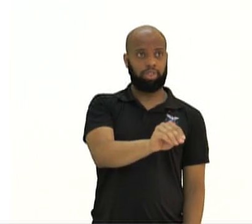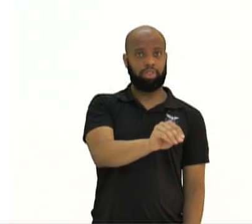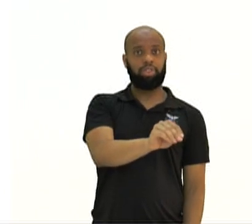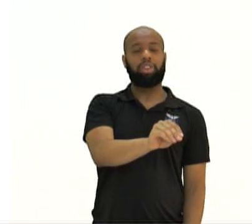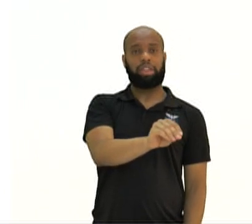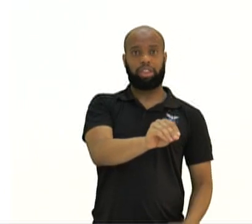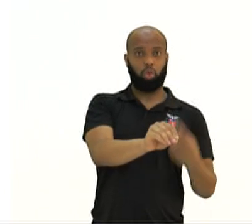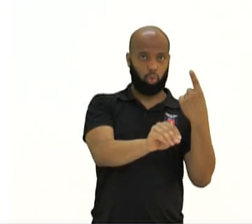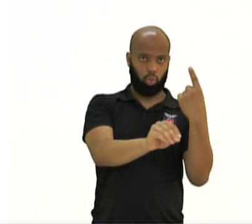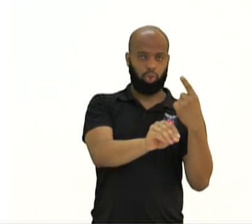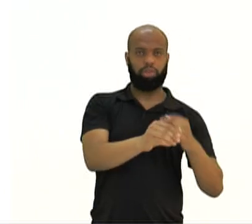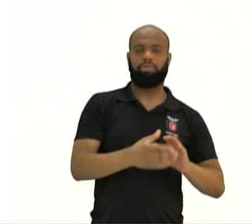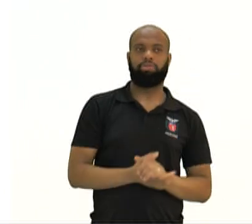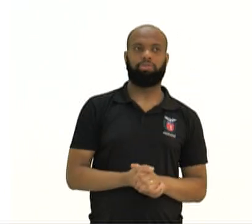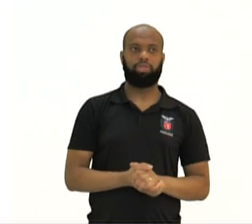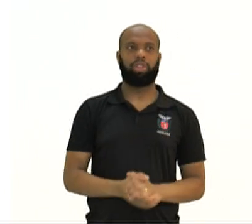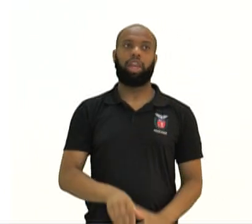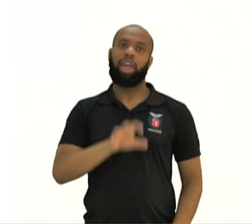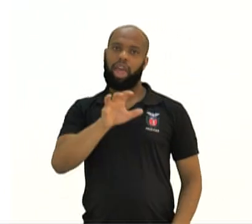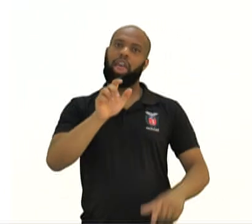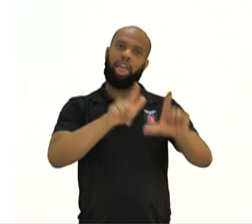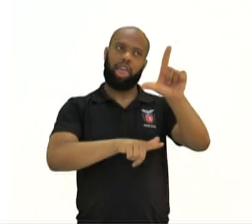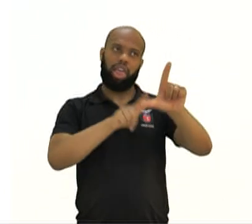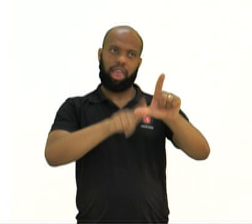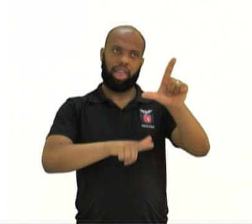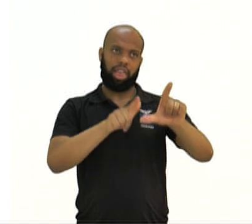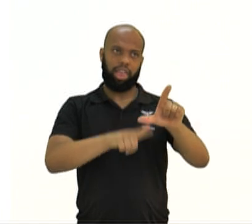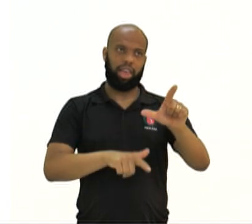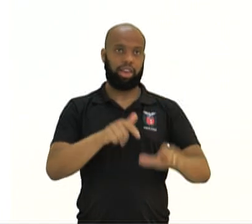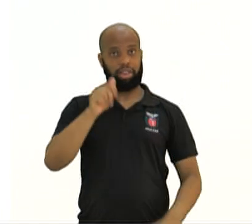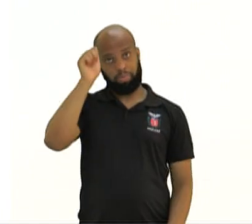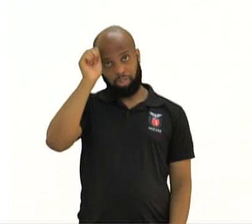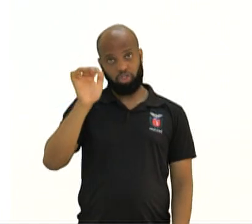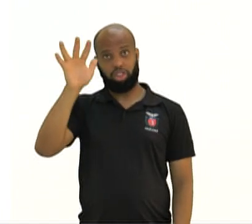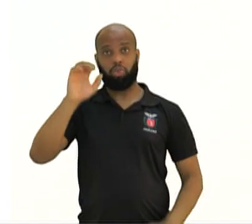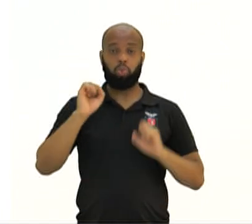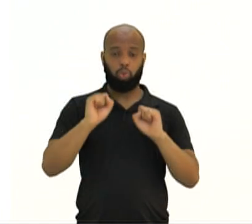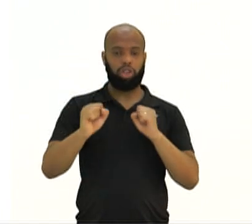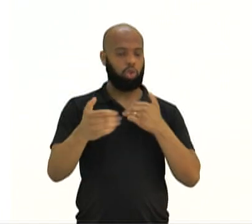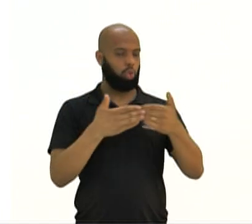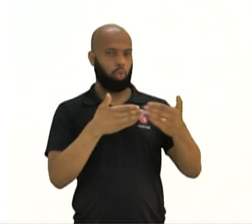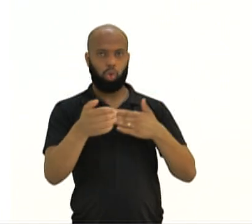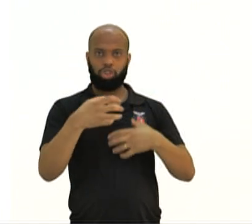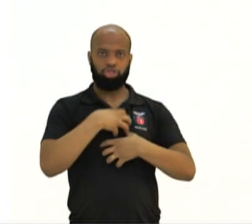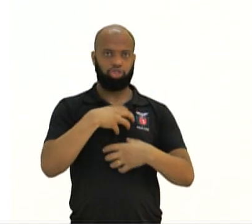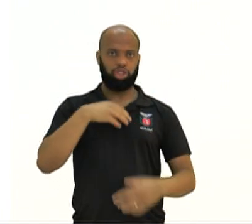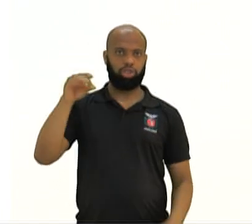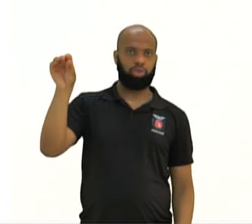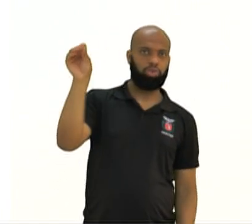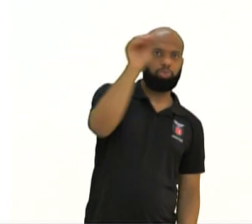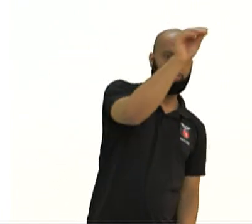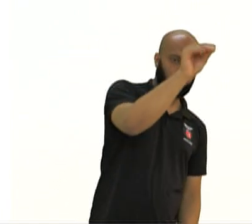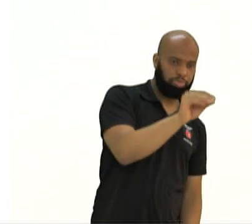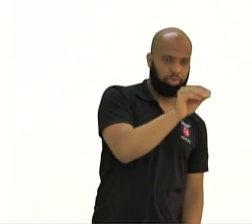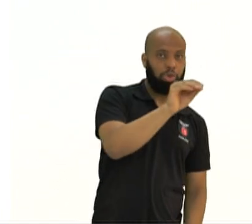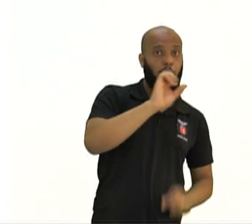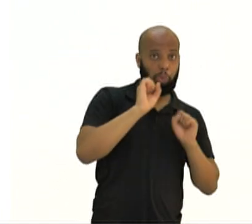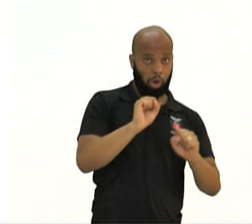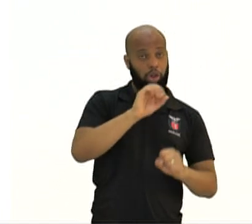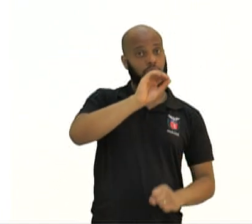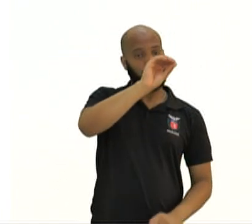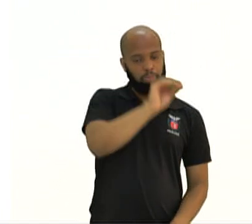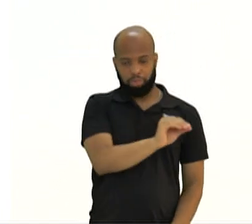uma casa na outra direção. E esse L imaginário, ele pode ser em qualquer direção de L. Então, ele